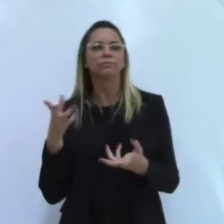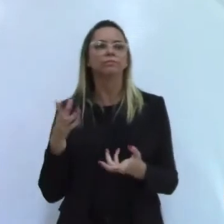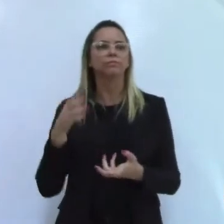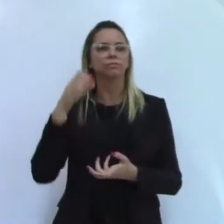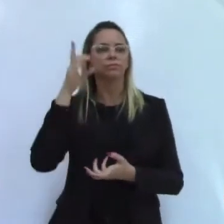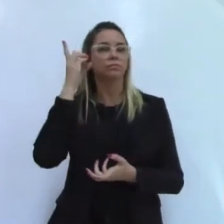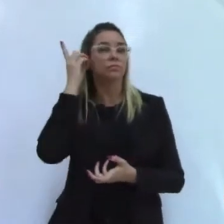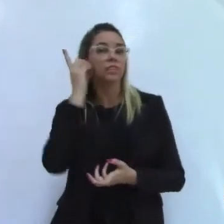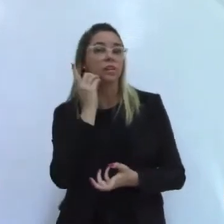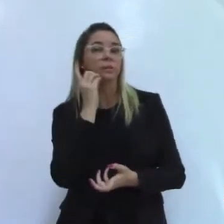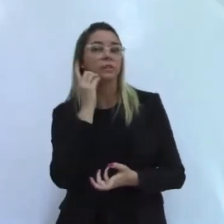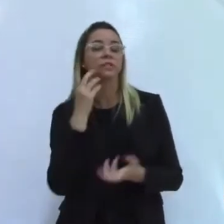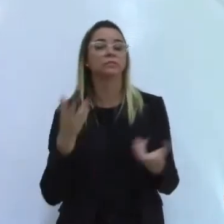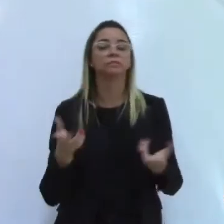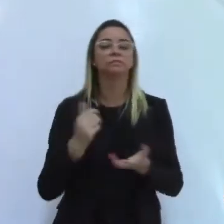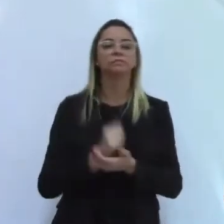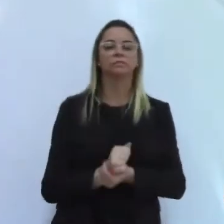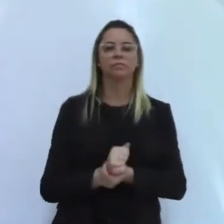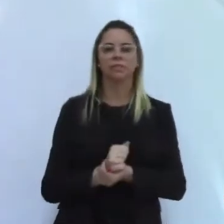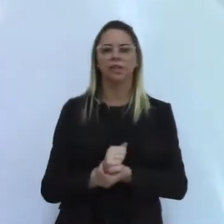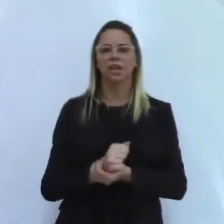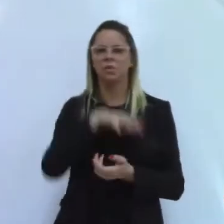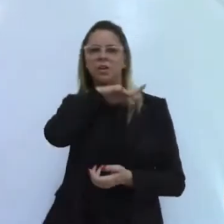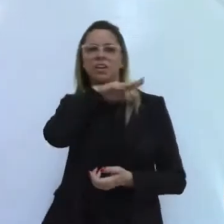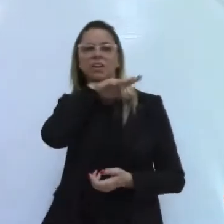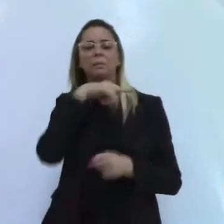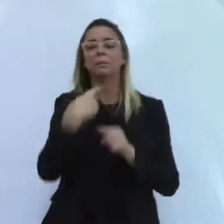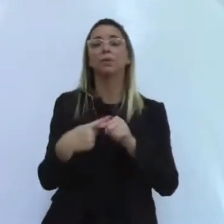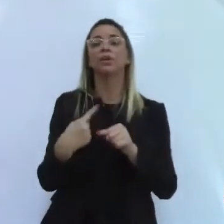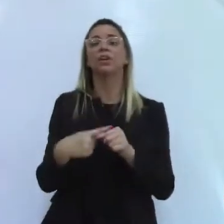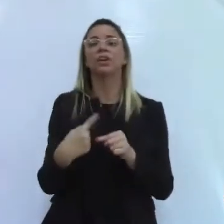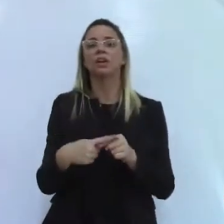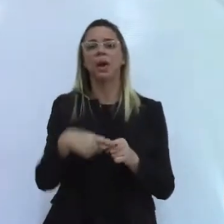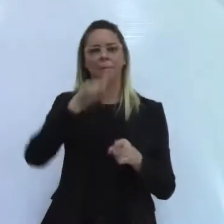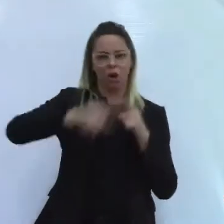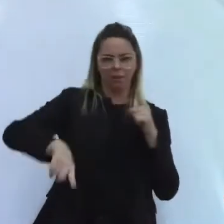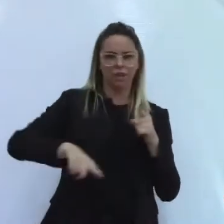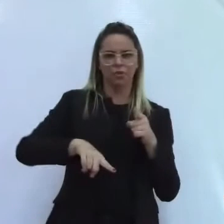Almeida. Que mal tem isso? Será se é proibido?